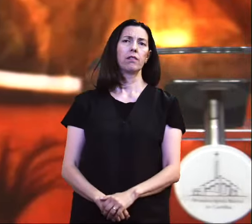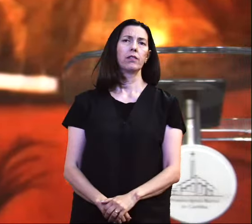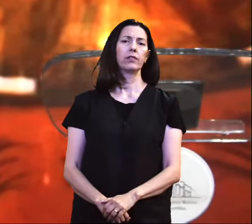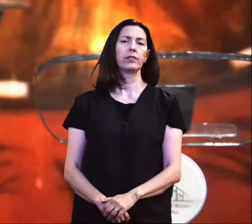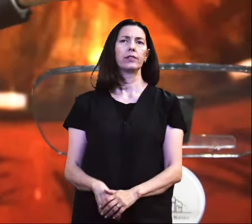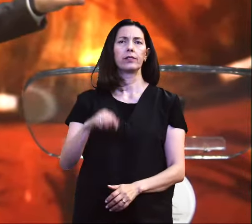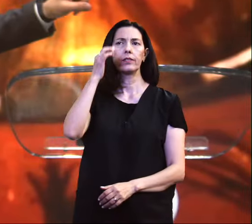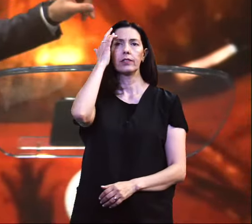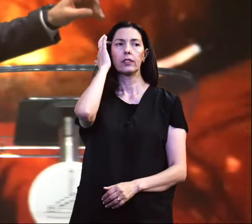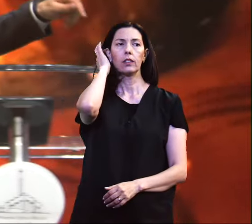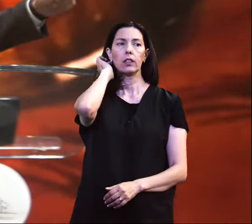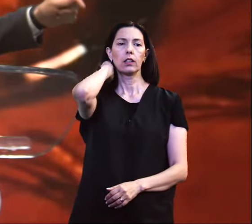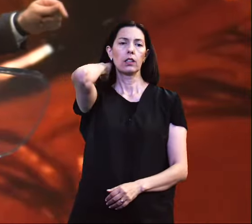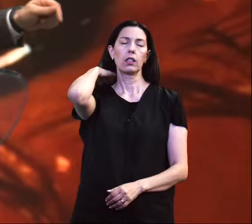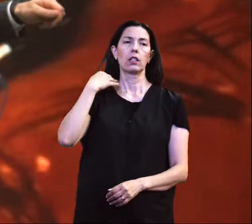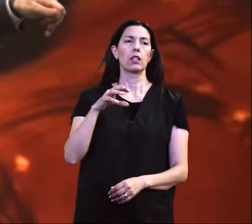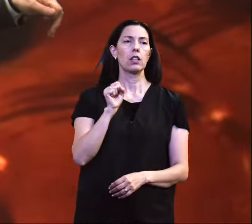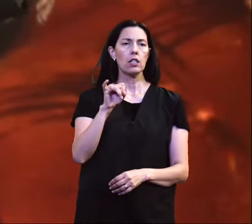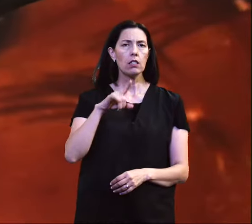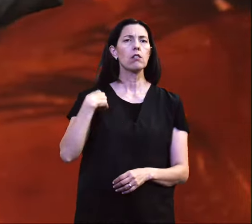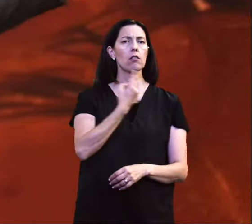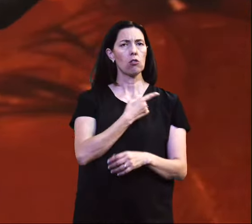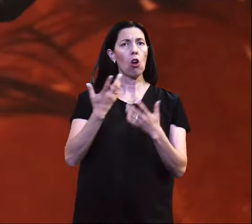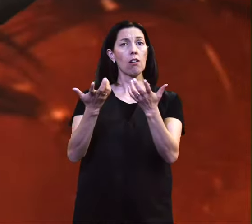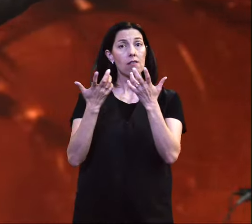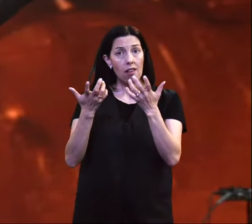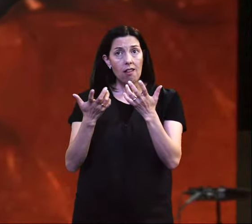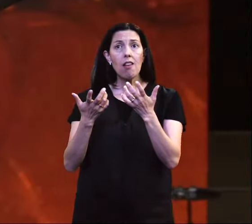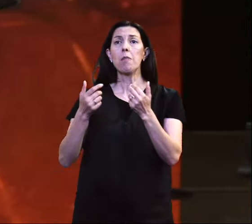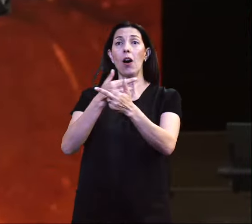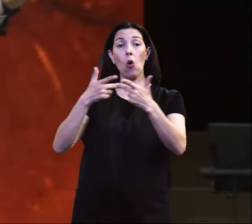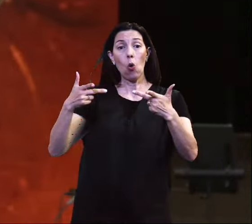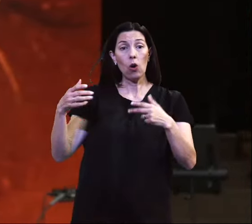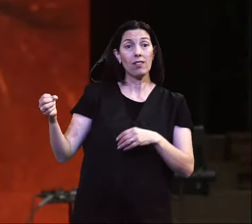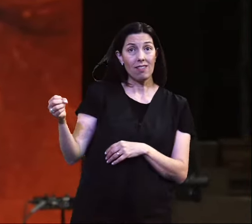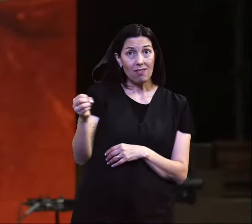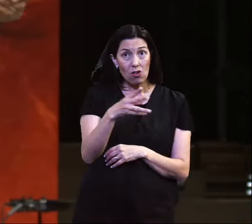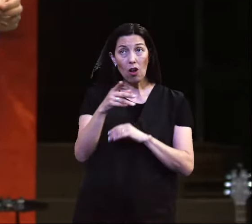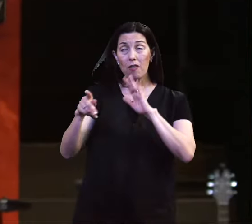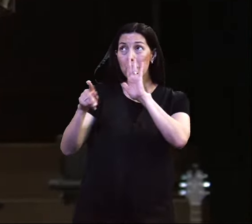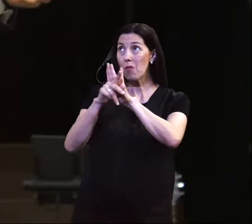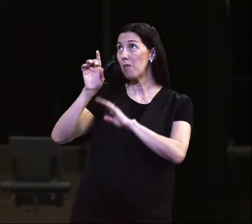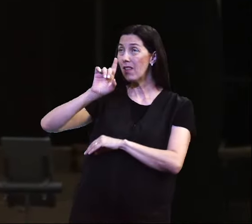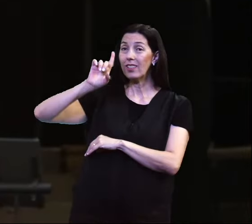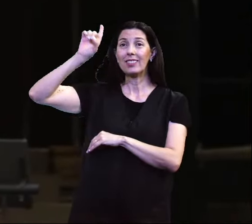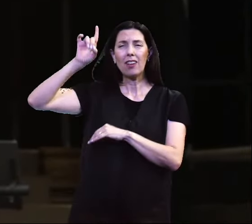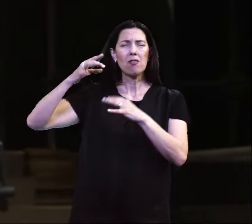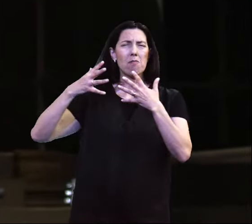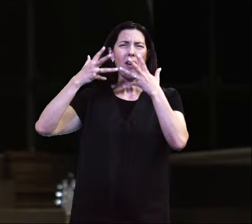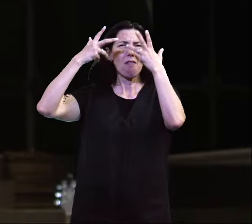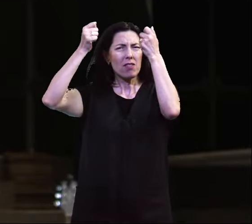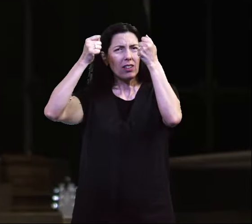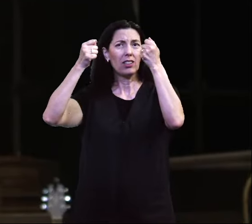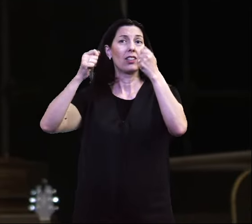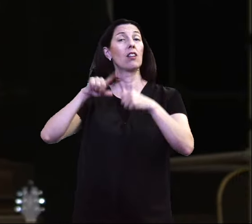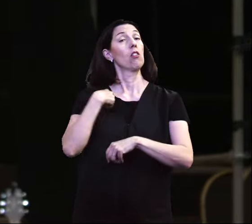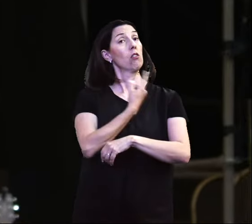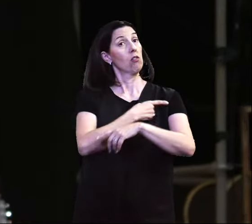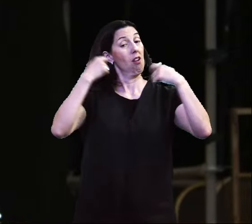Se nós queremos viver o algo novo, essa coisa nova de Deus, inédita, extraordinária,